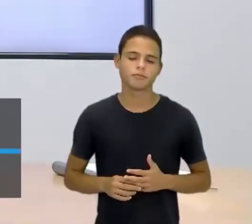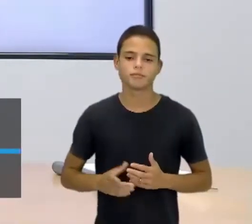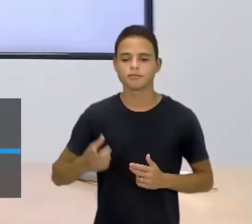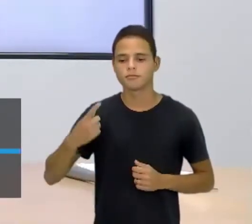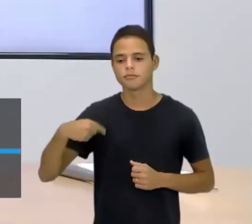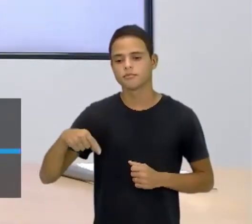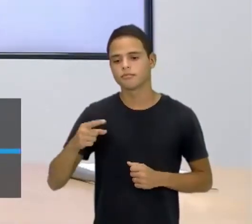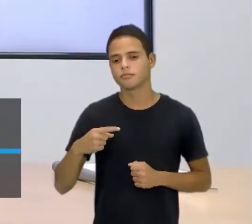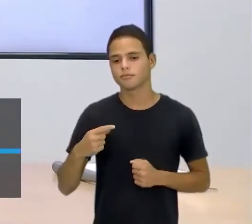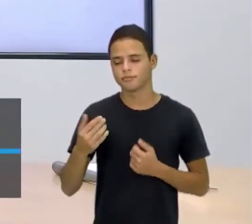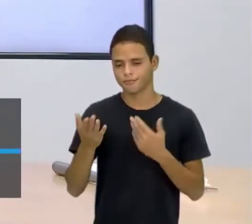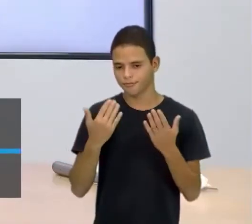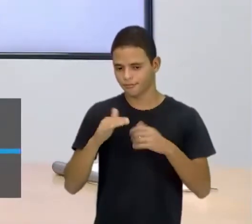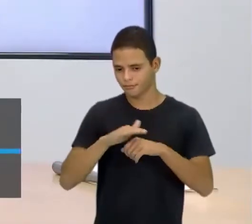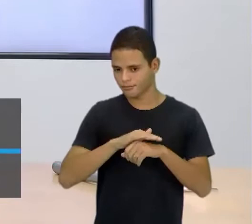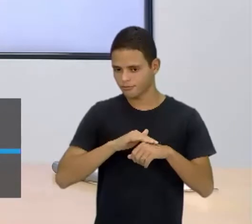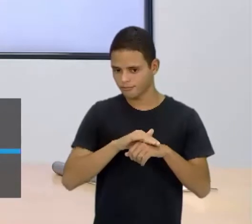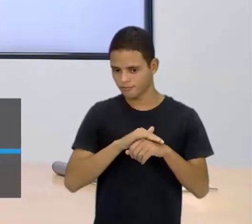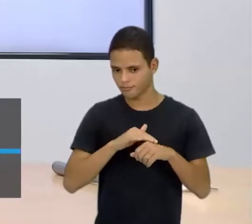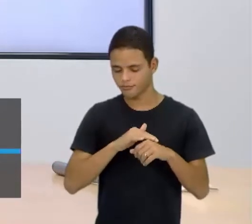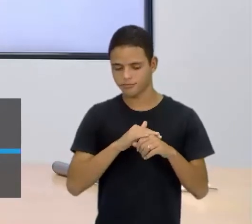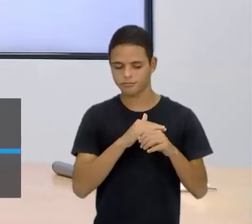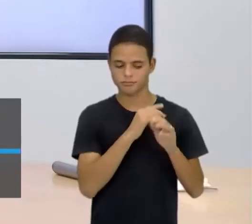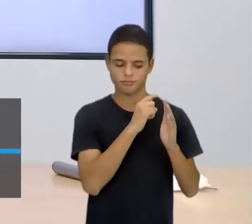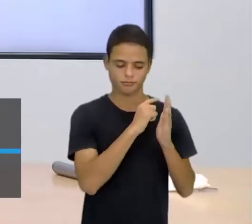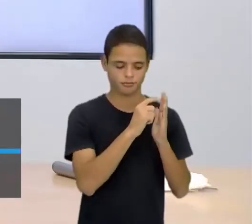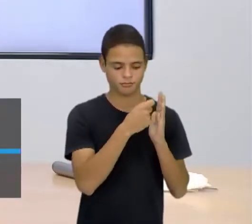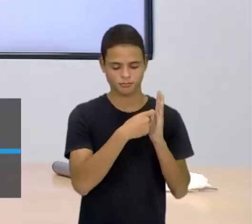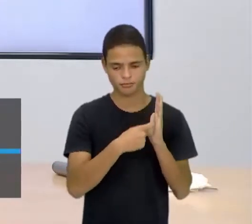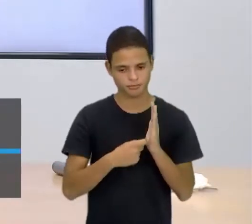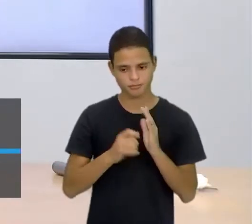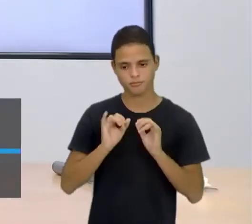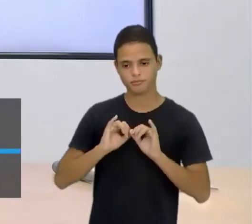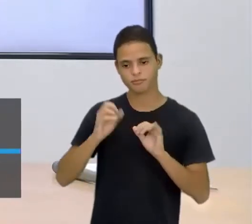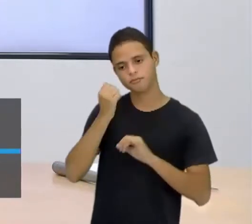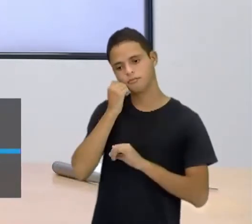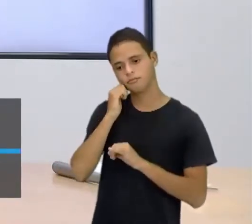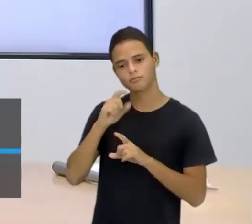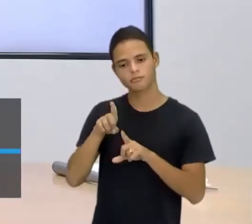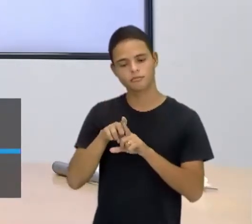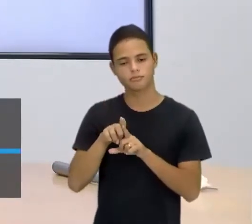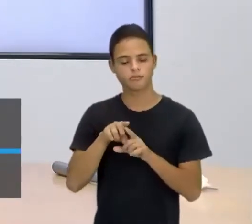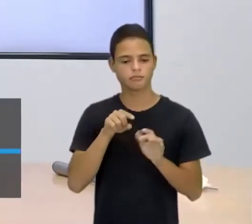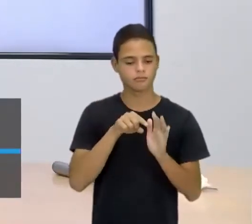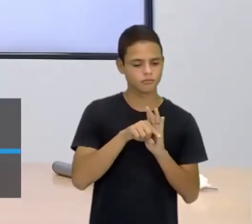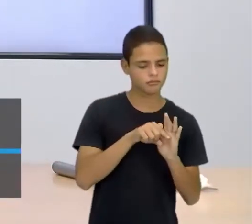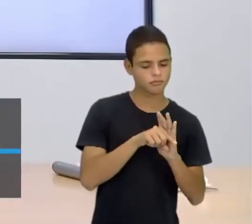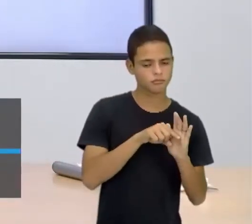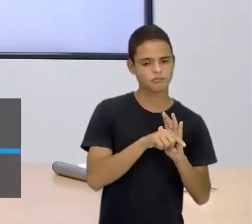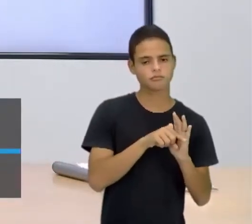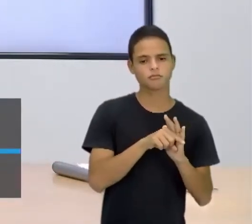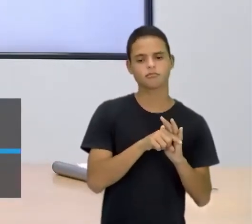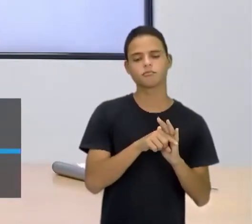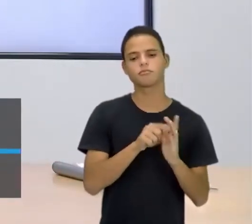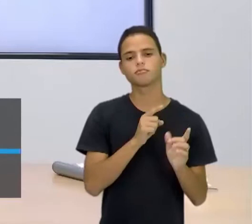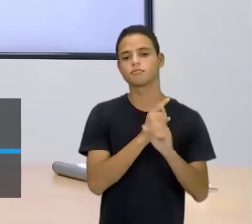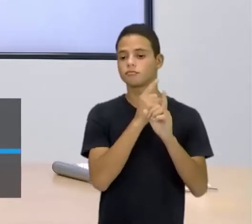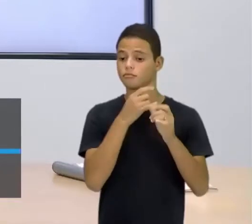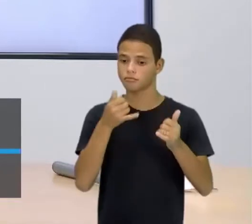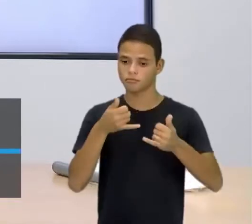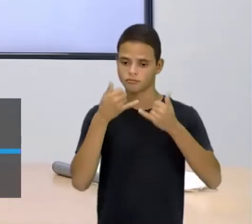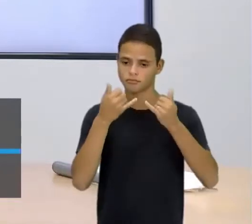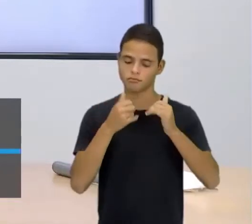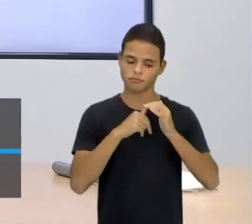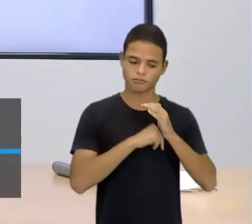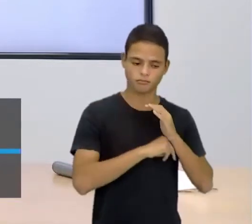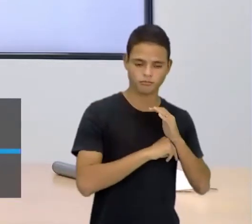em artigos de divulgação científica e no quesito buscar informação explícita, é fácil, porque